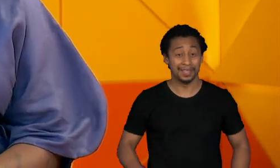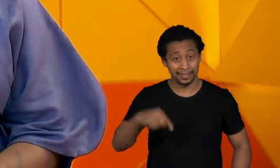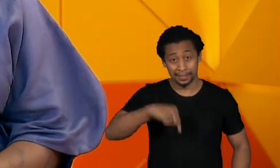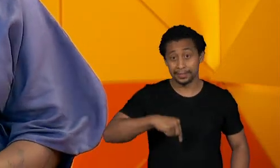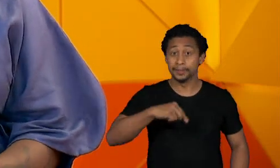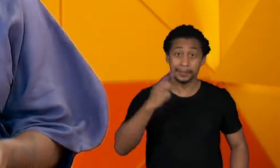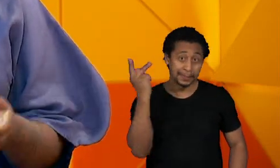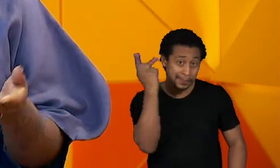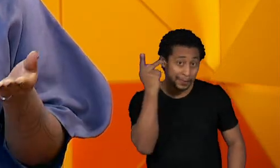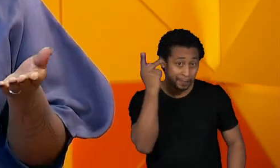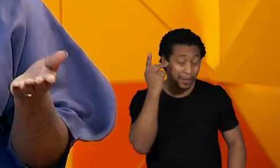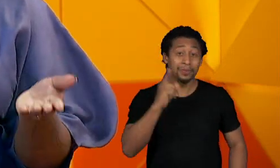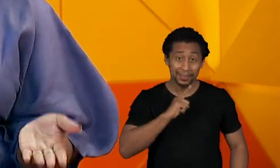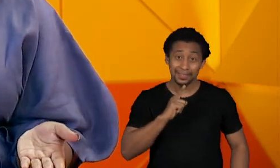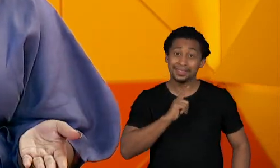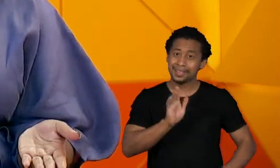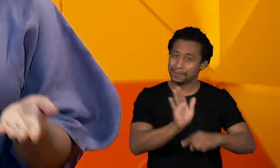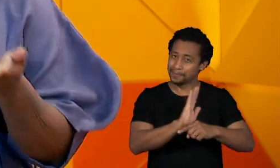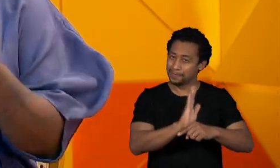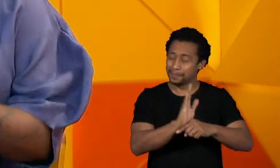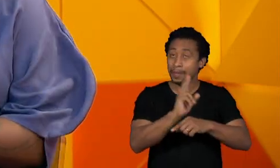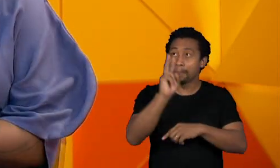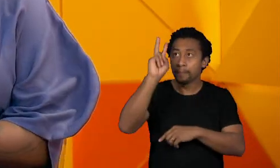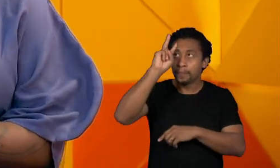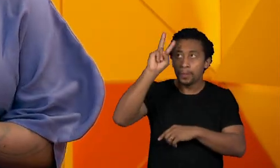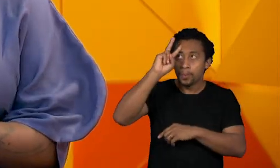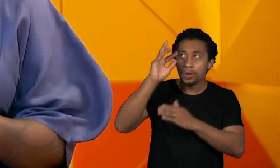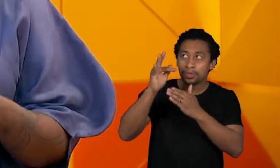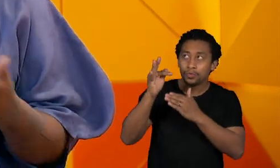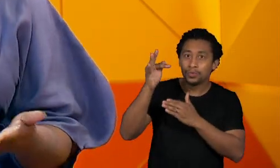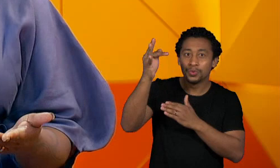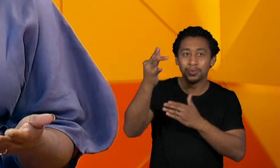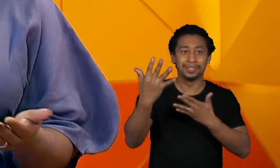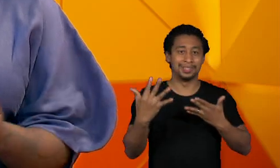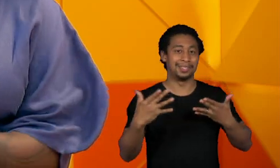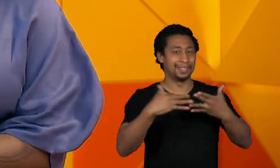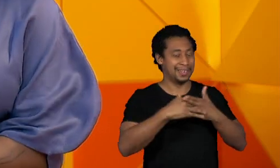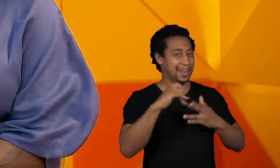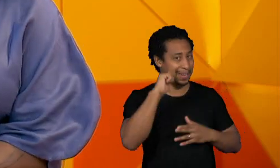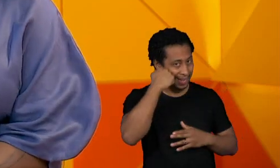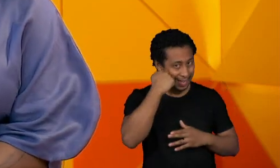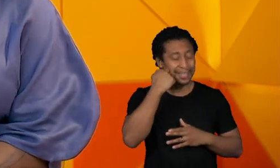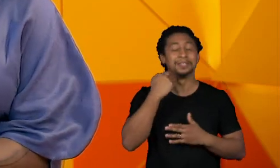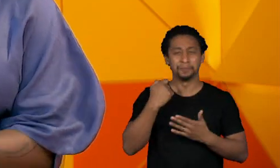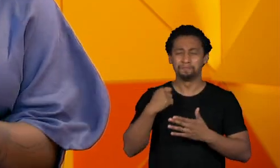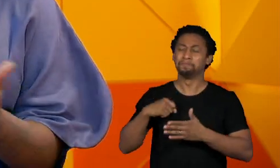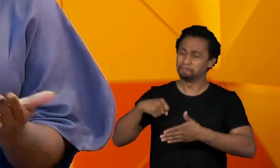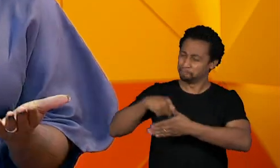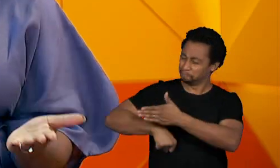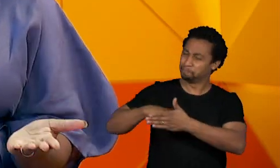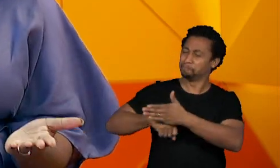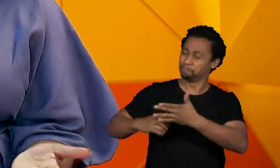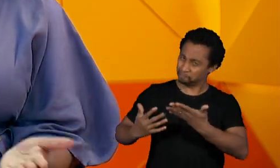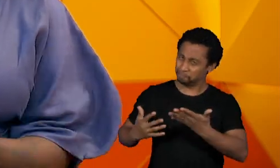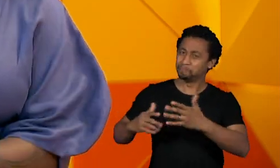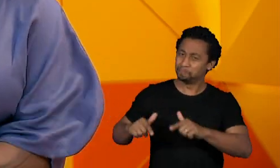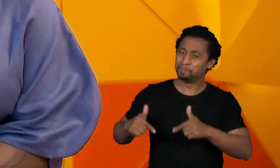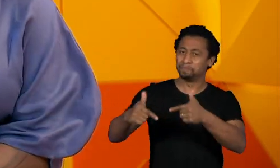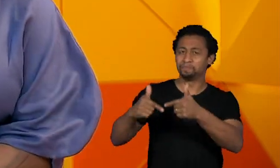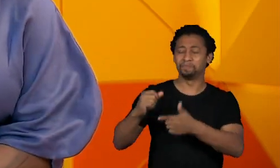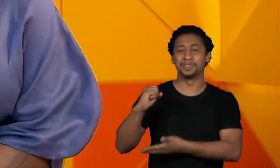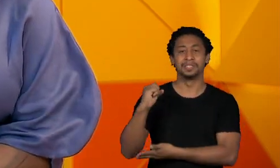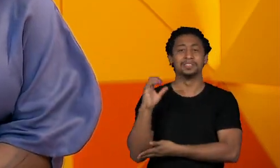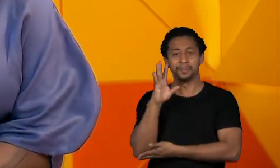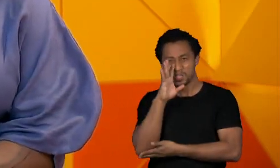a exposição Memórias do Futuro, Cidadania Negra, Antirracismo e Resistência, que reúne